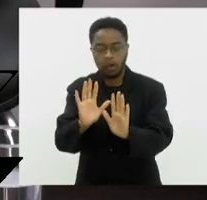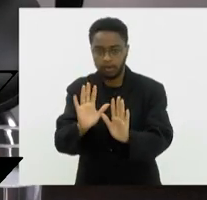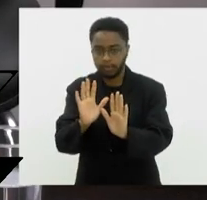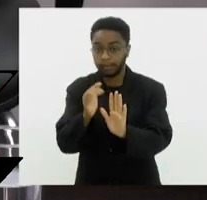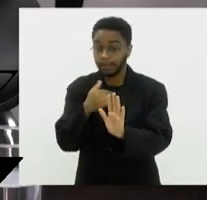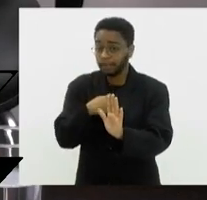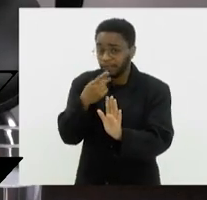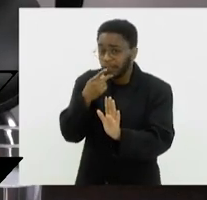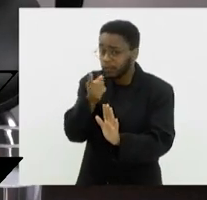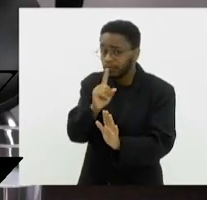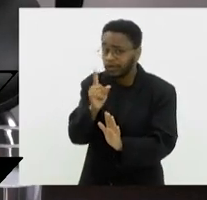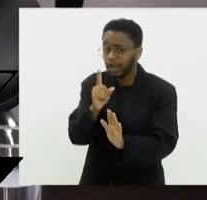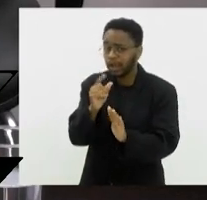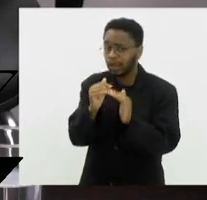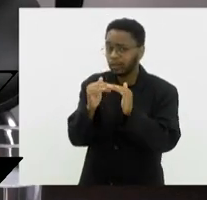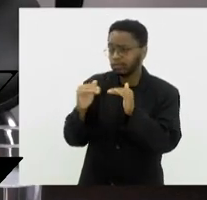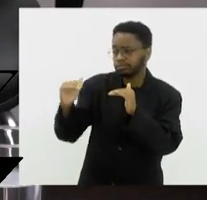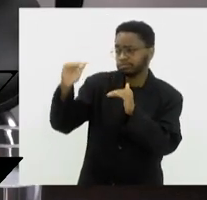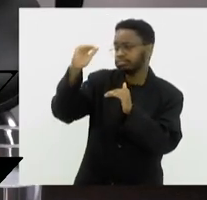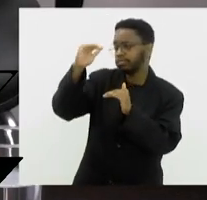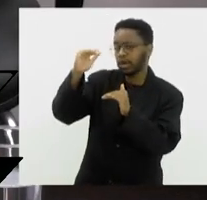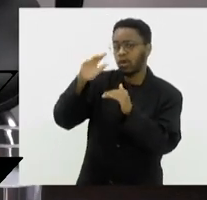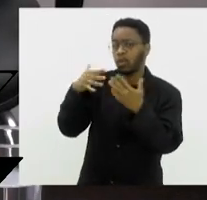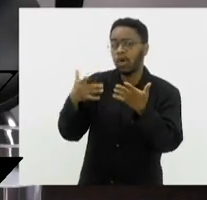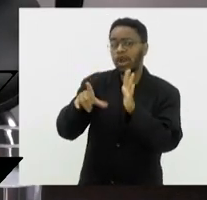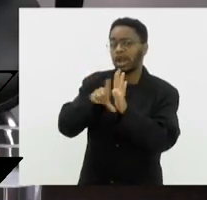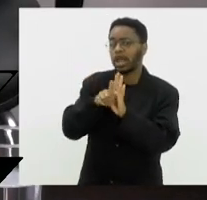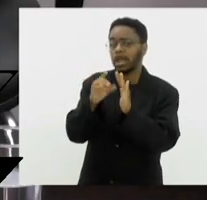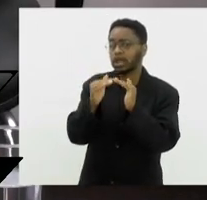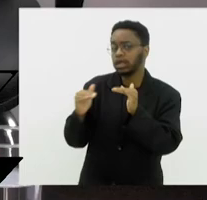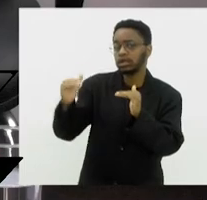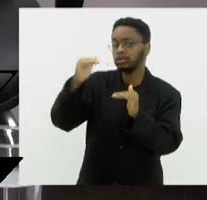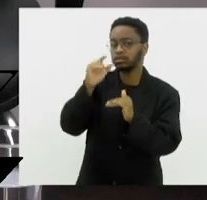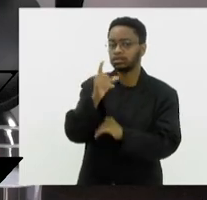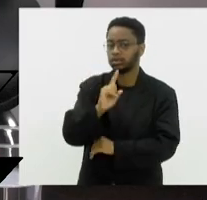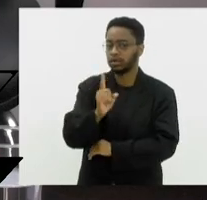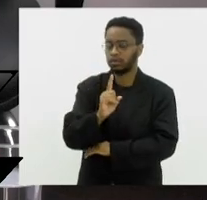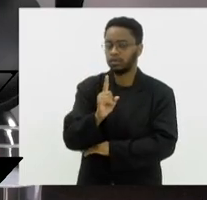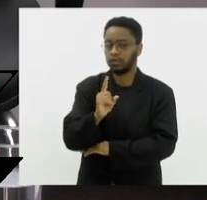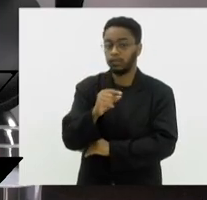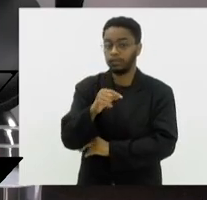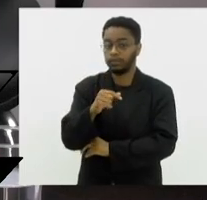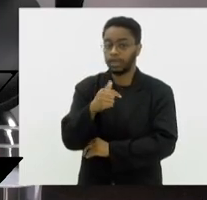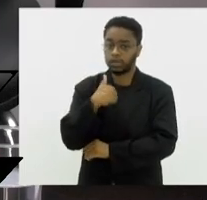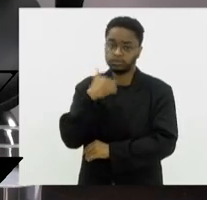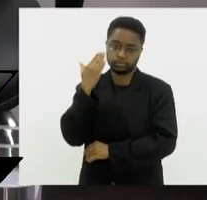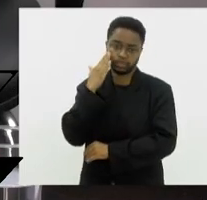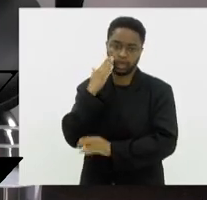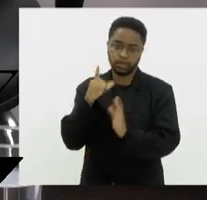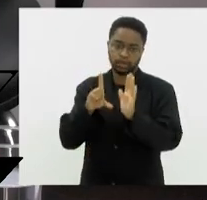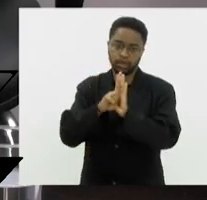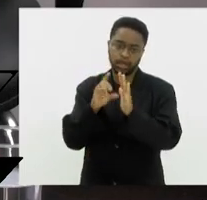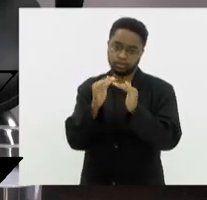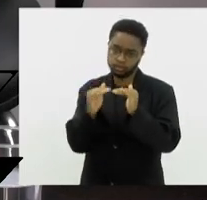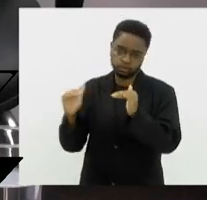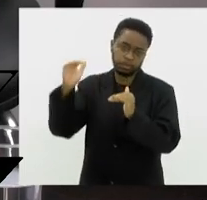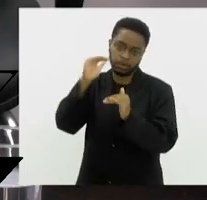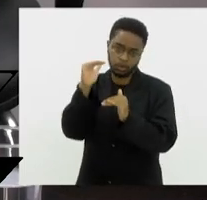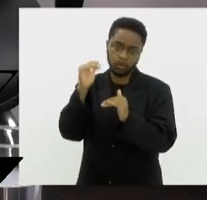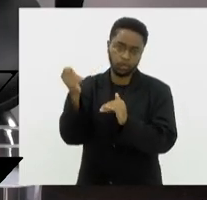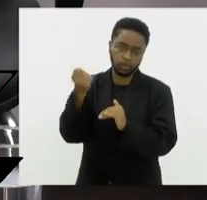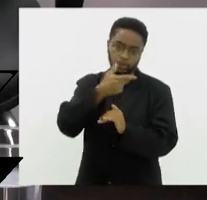Não estou dizendo que na hierarquia das leis a lei não é superior ao projeto de